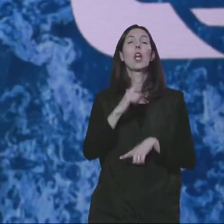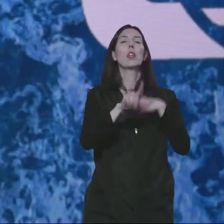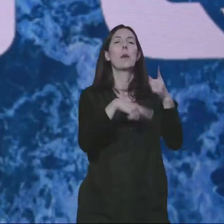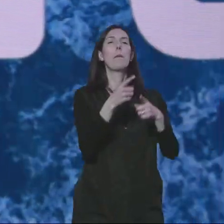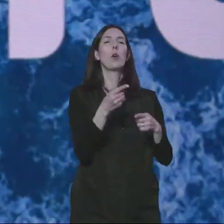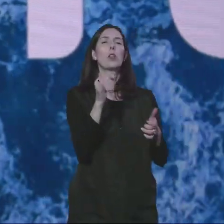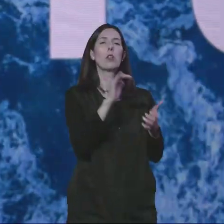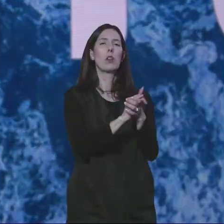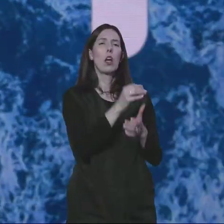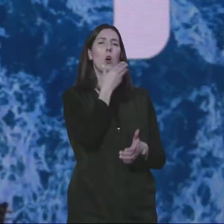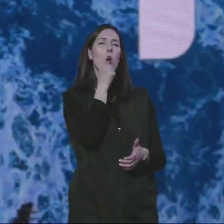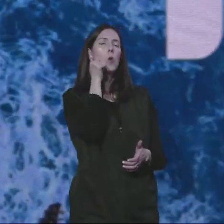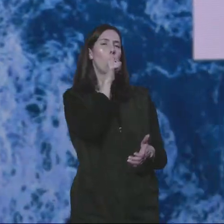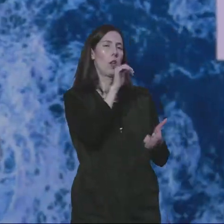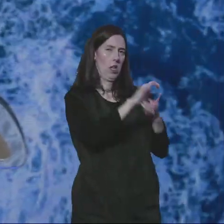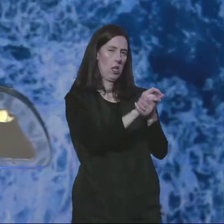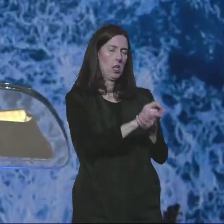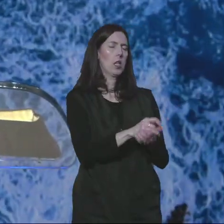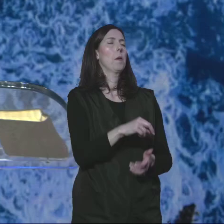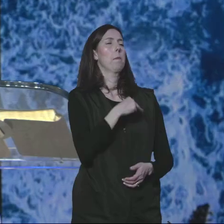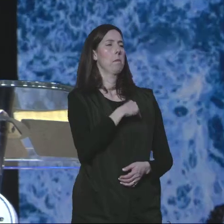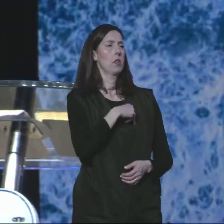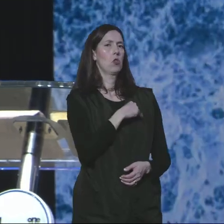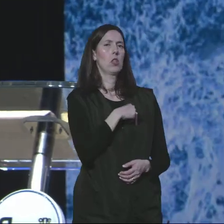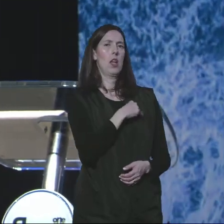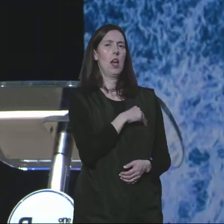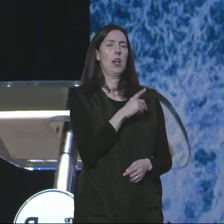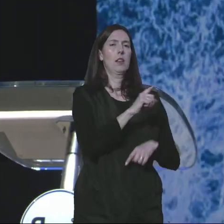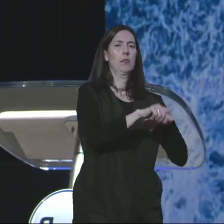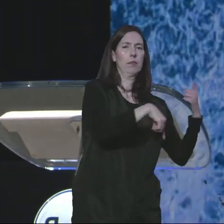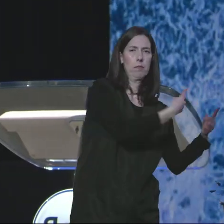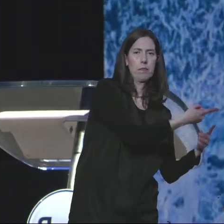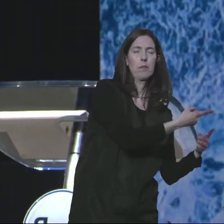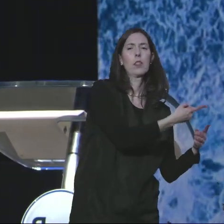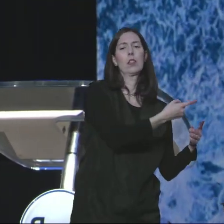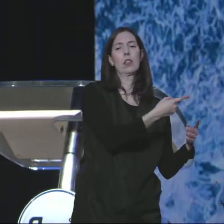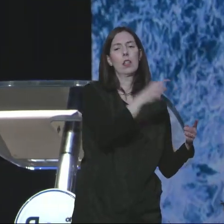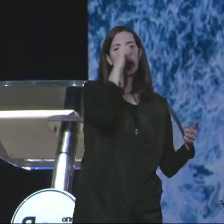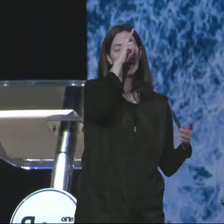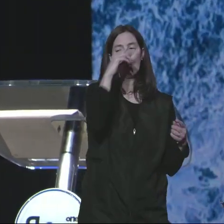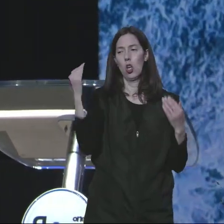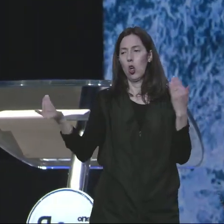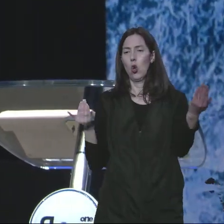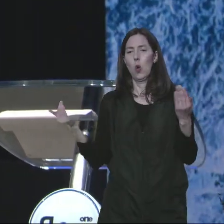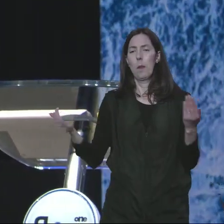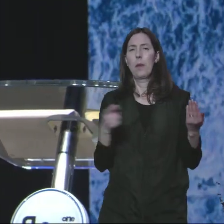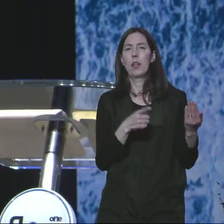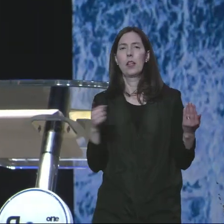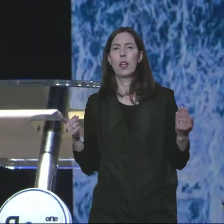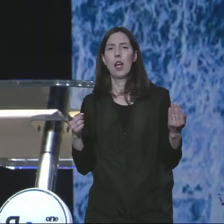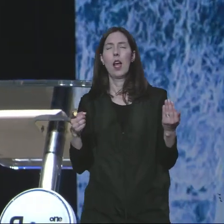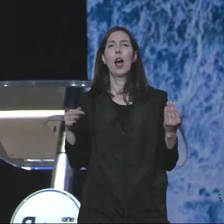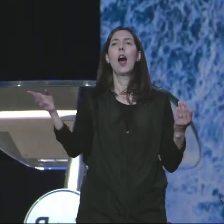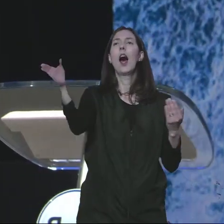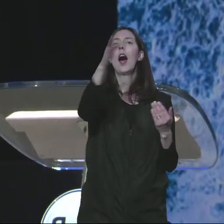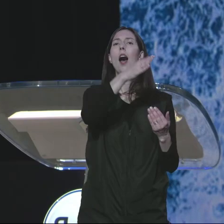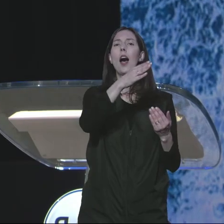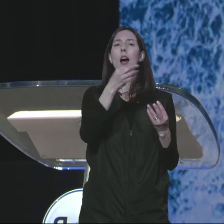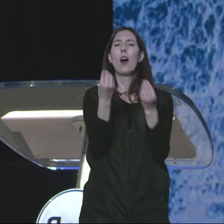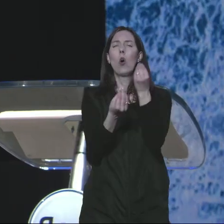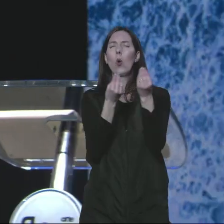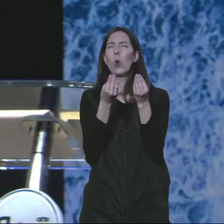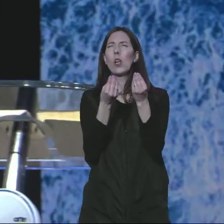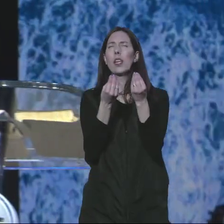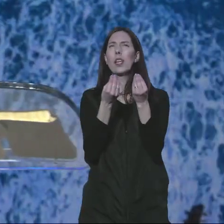casal. E aí ele quis descrever o que, ele queria que a igreja dele definisse o que é uma